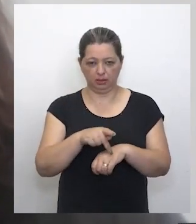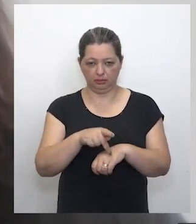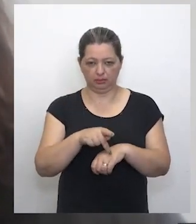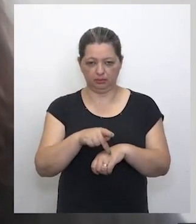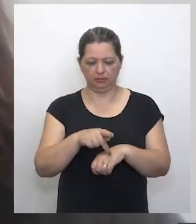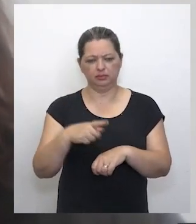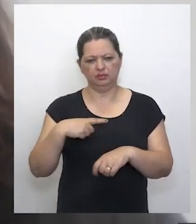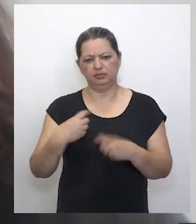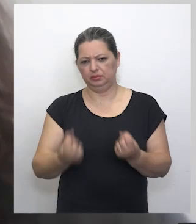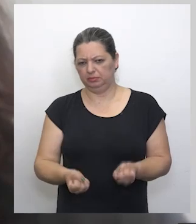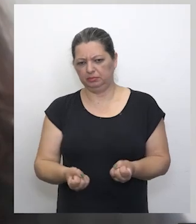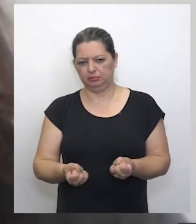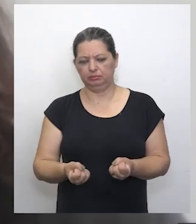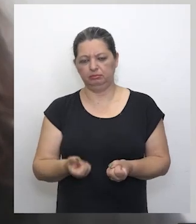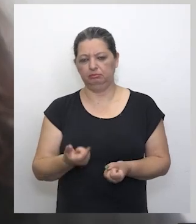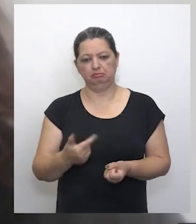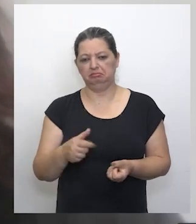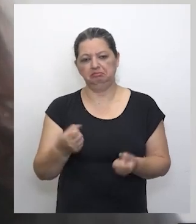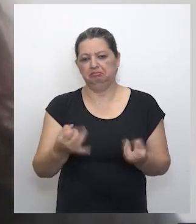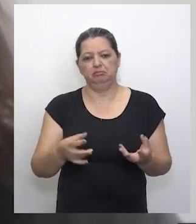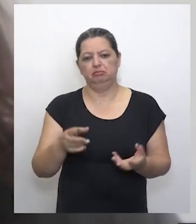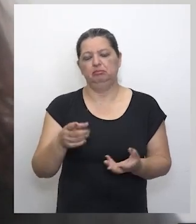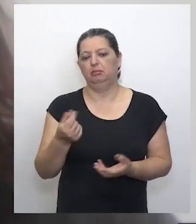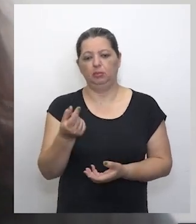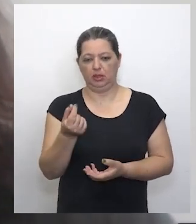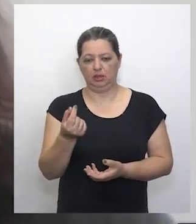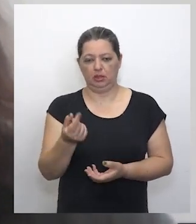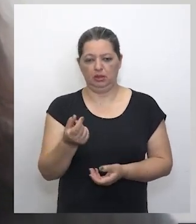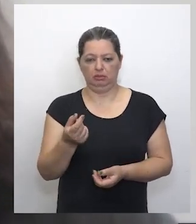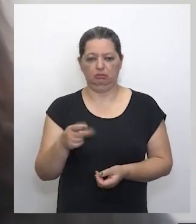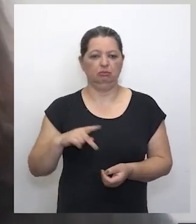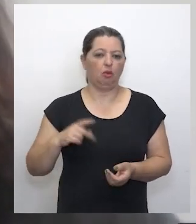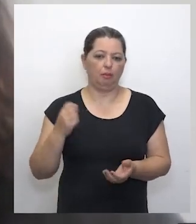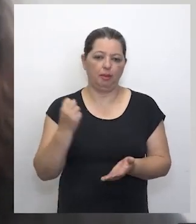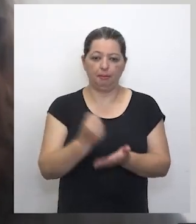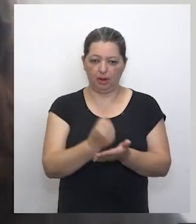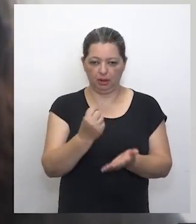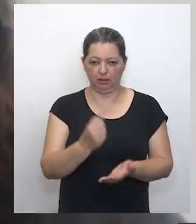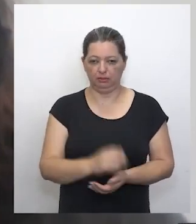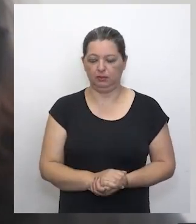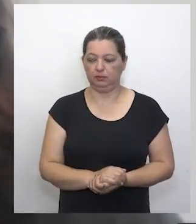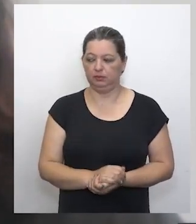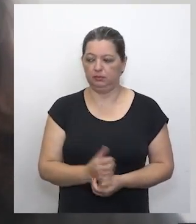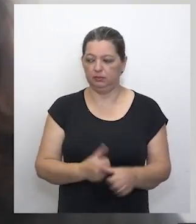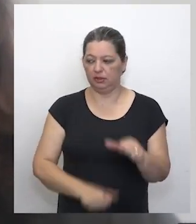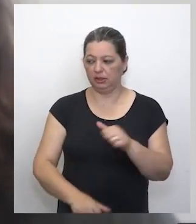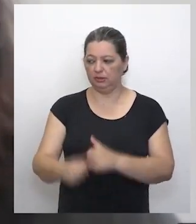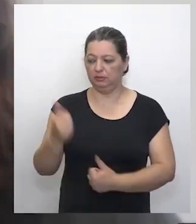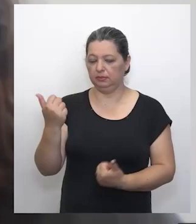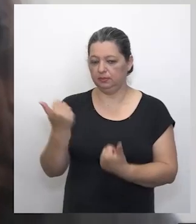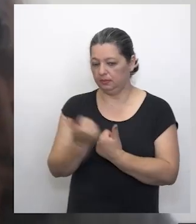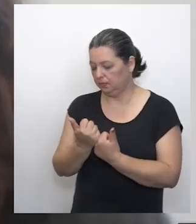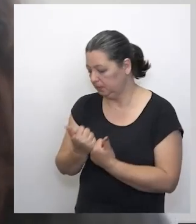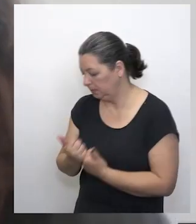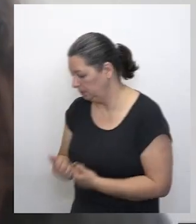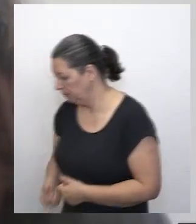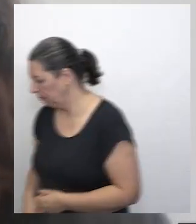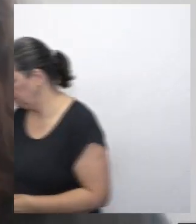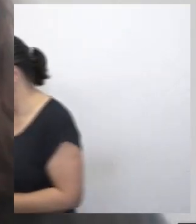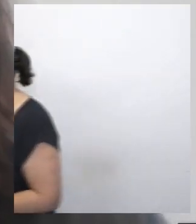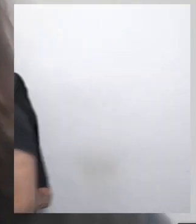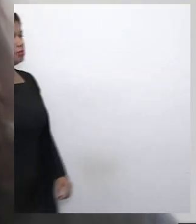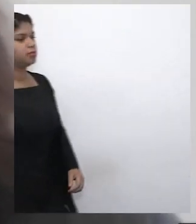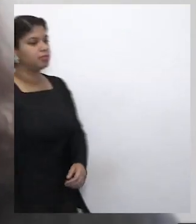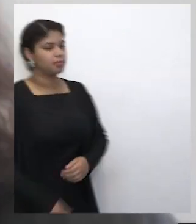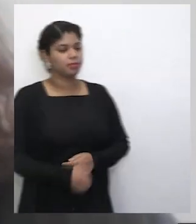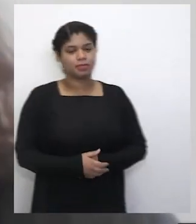um peso, não tinha especificamente um valor em cada moeda. E as primeiras moedas, elas eram de metais preciosos, e